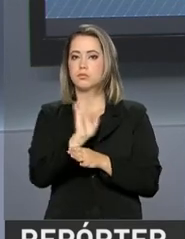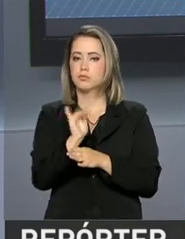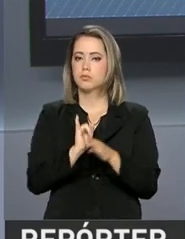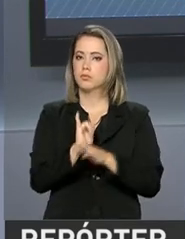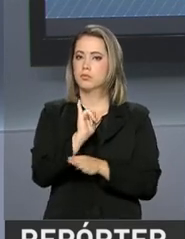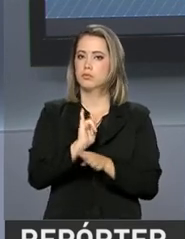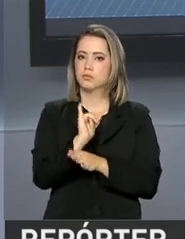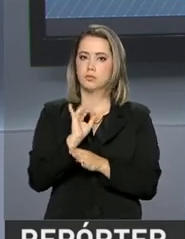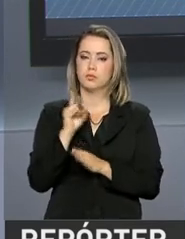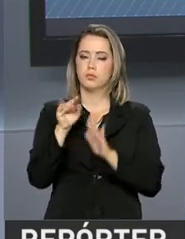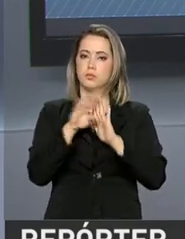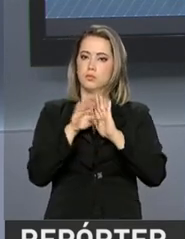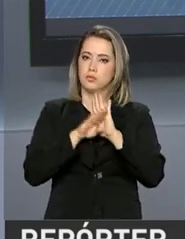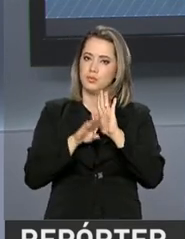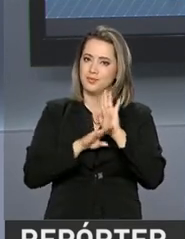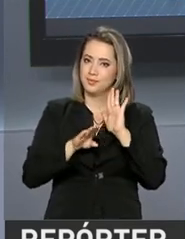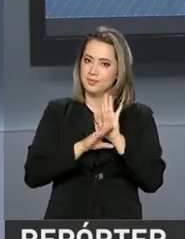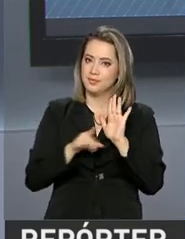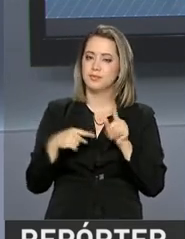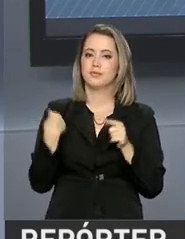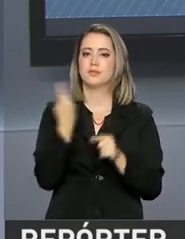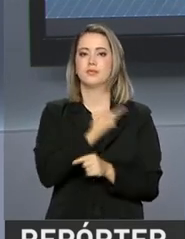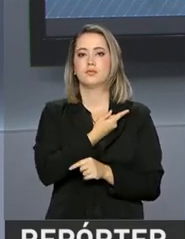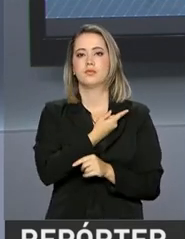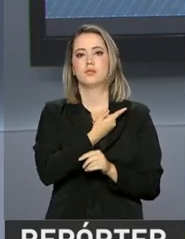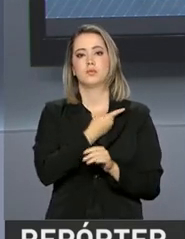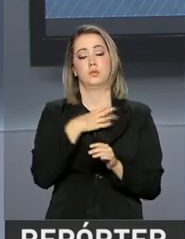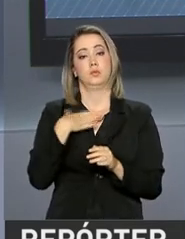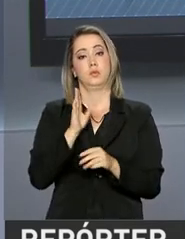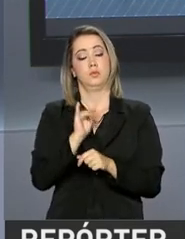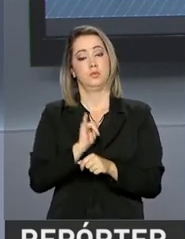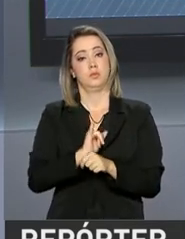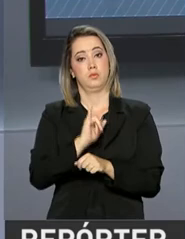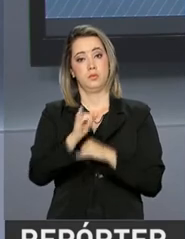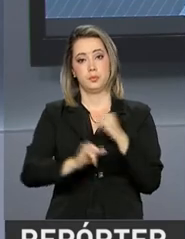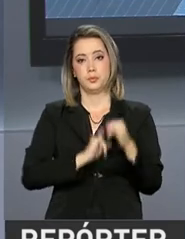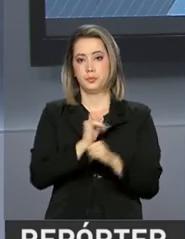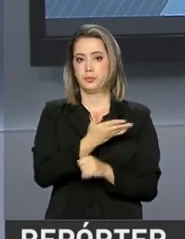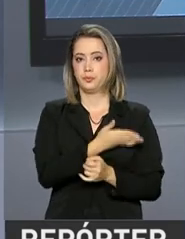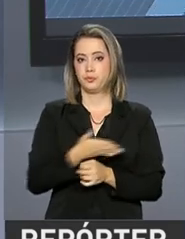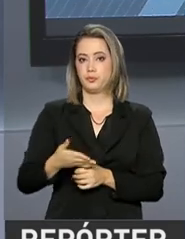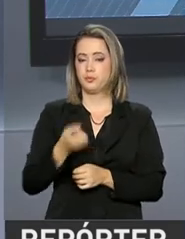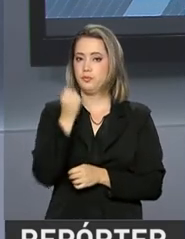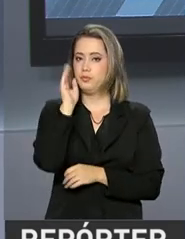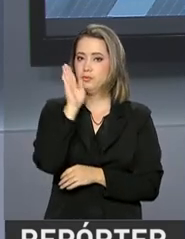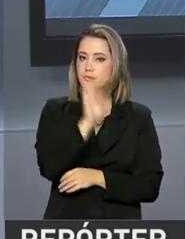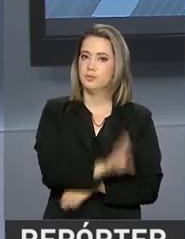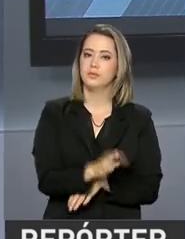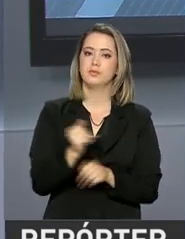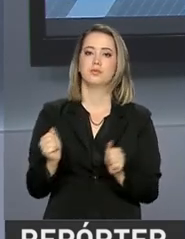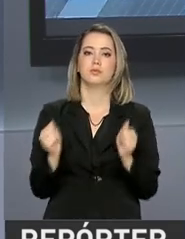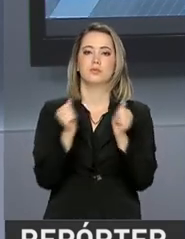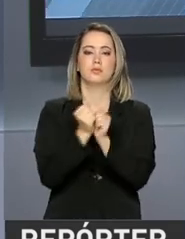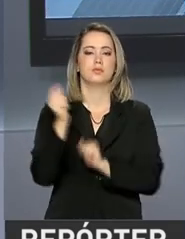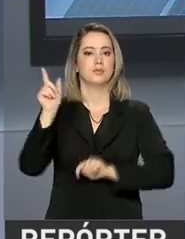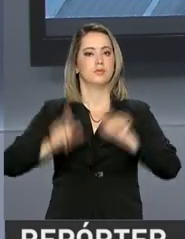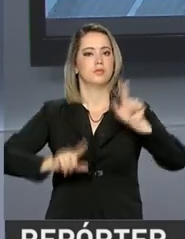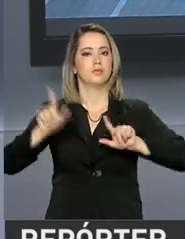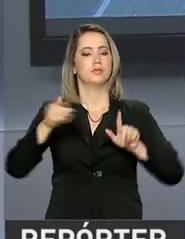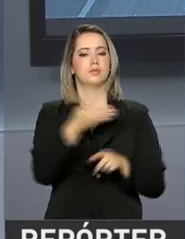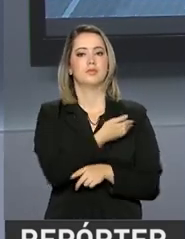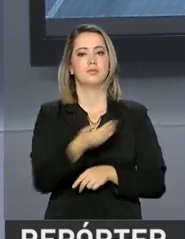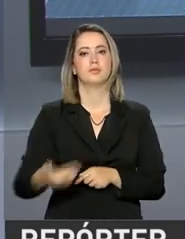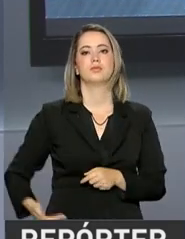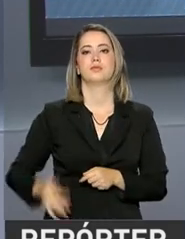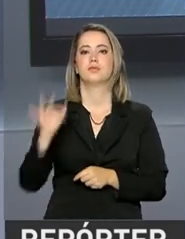reportagens no youtube toda a programação também está em nossa página na internet uma ótima tarde pra você continue com a gente aqui